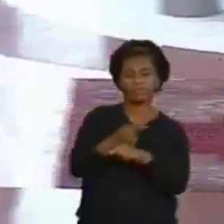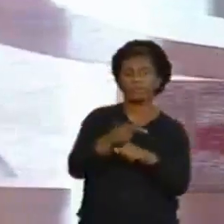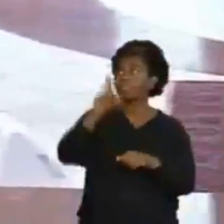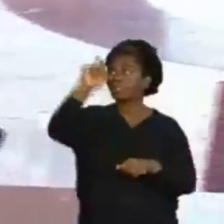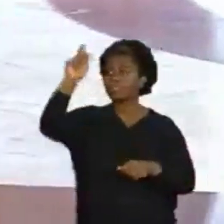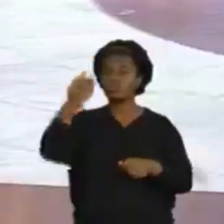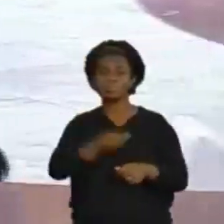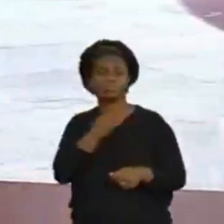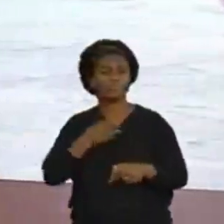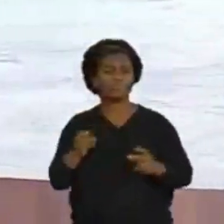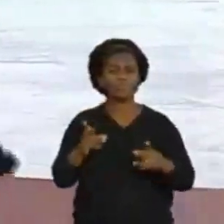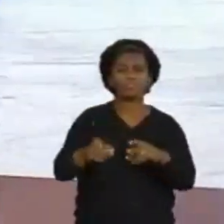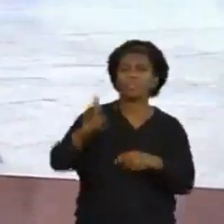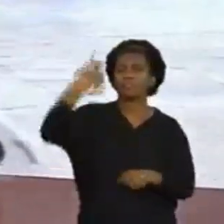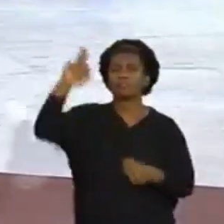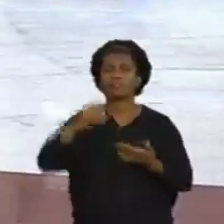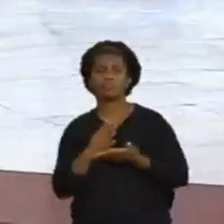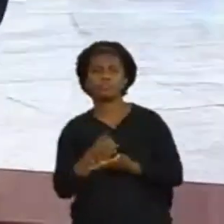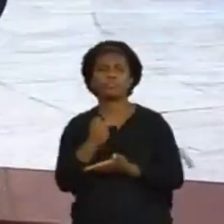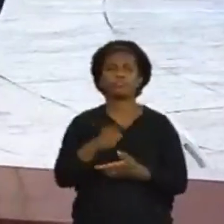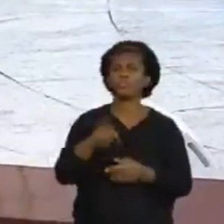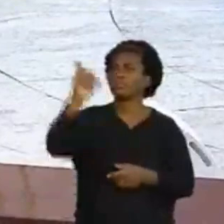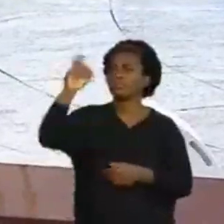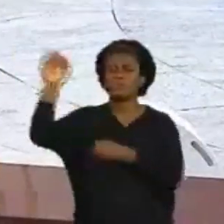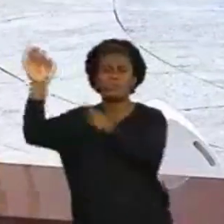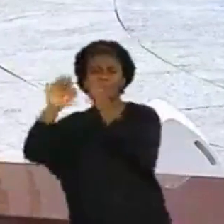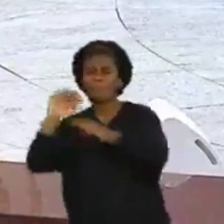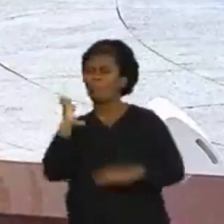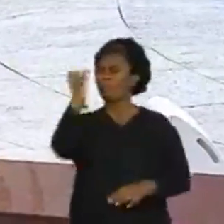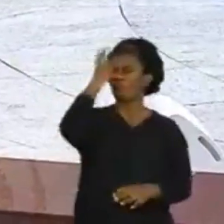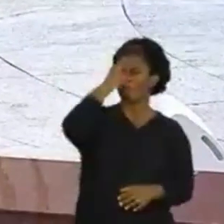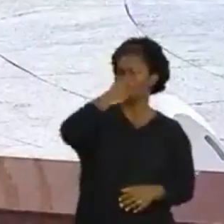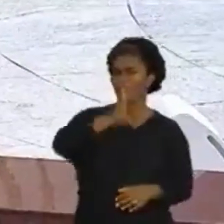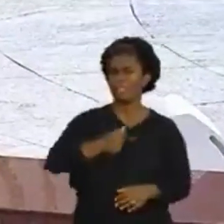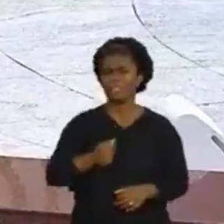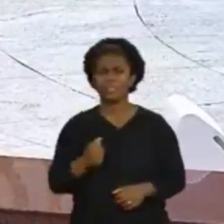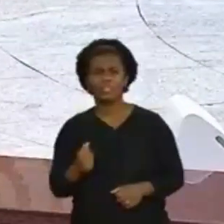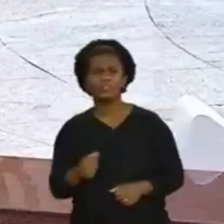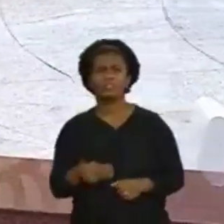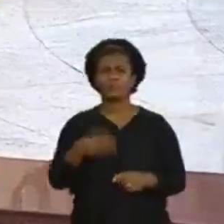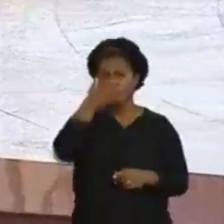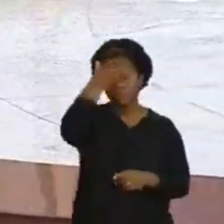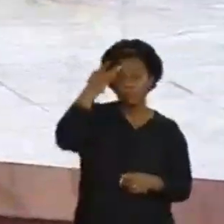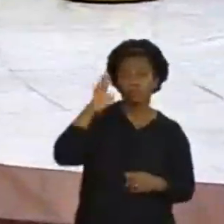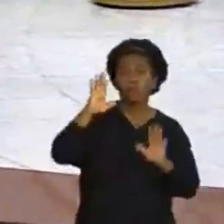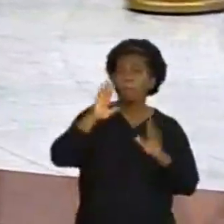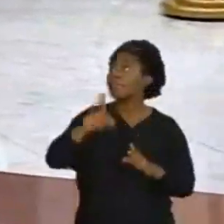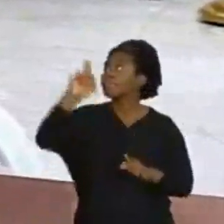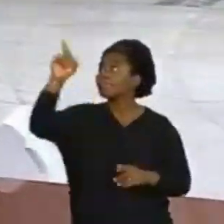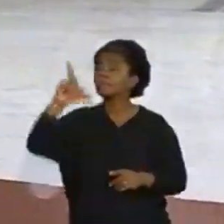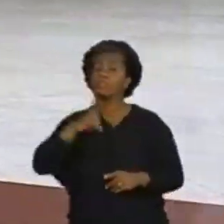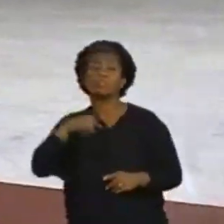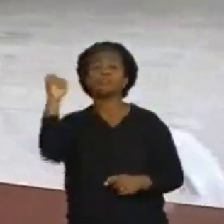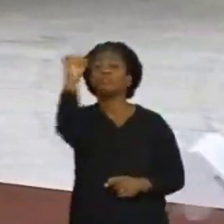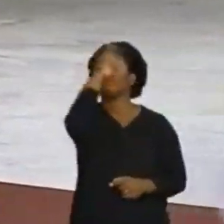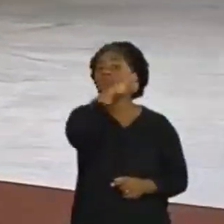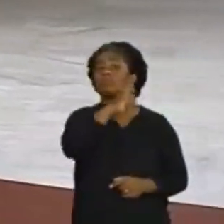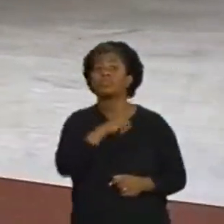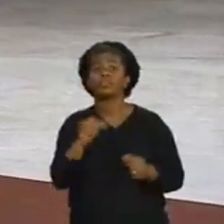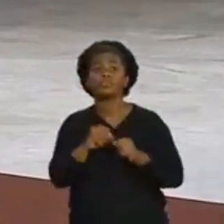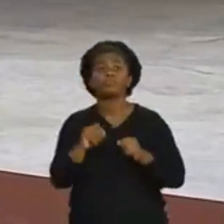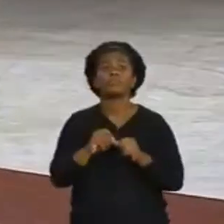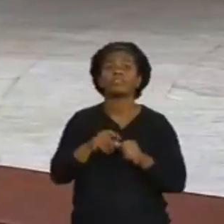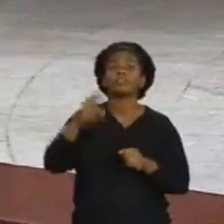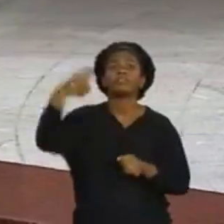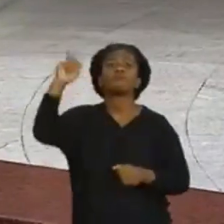é a salvação. Deus tem os planos mais lindos, mais bonitos para o ser humano. Mas ele tem dificuldade de fazer o que ele